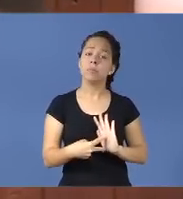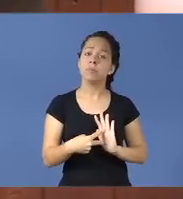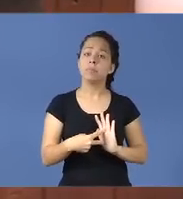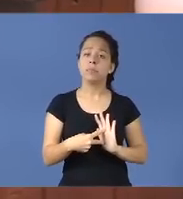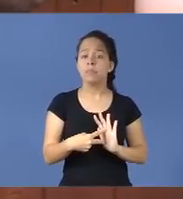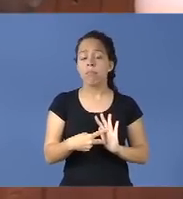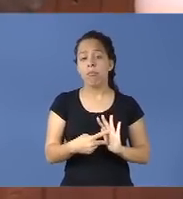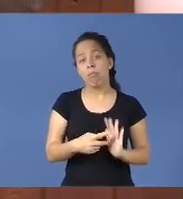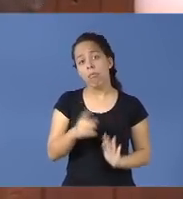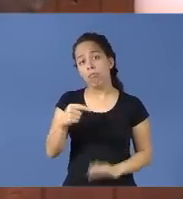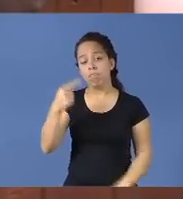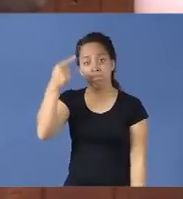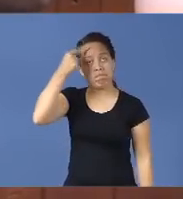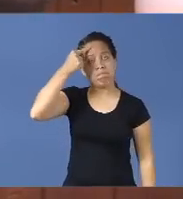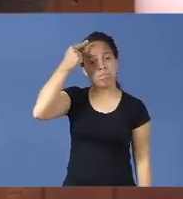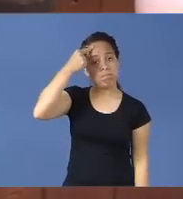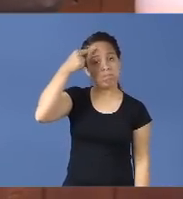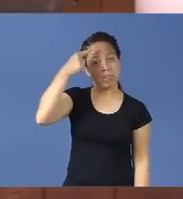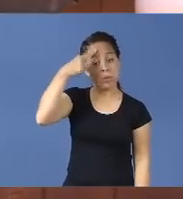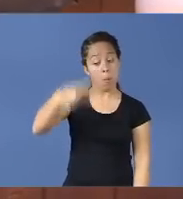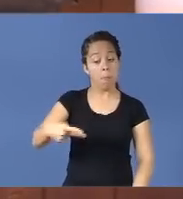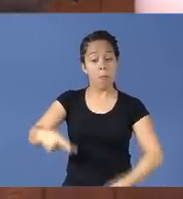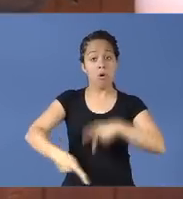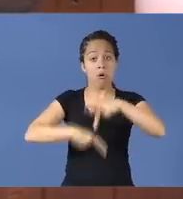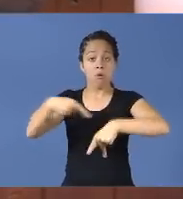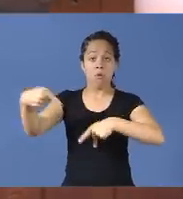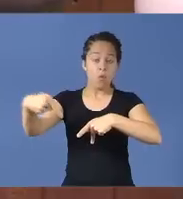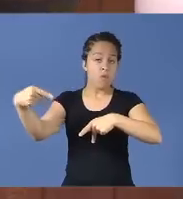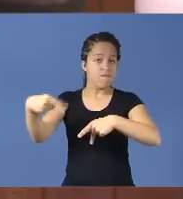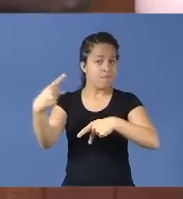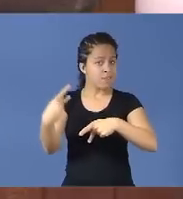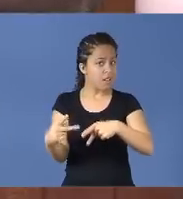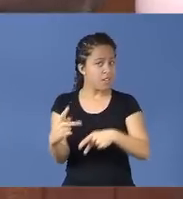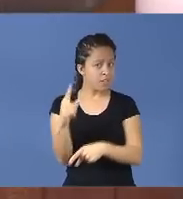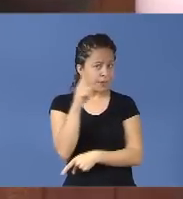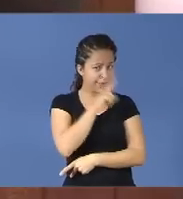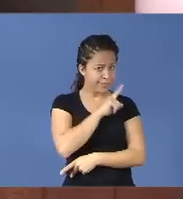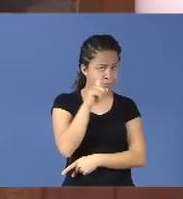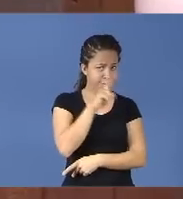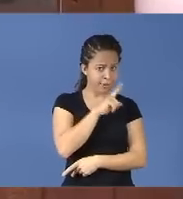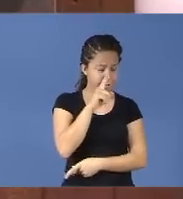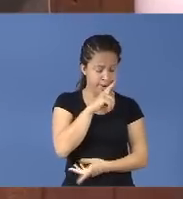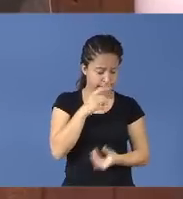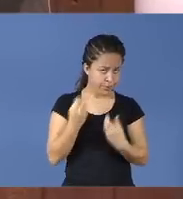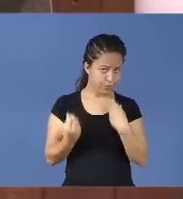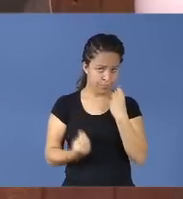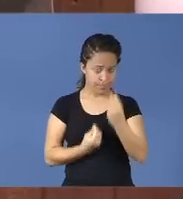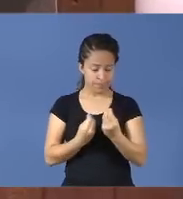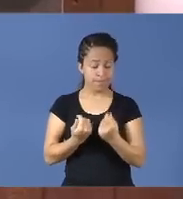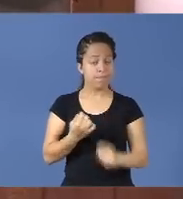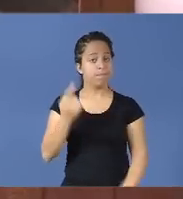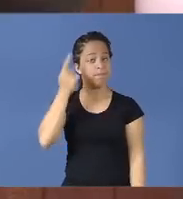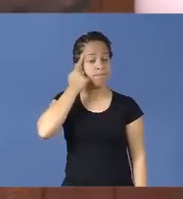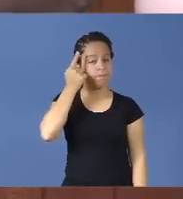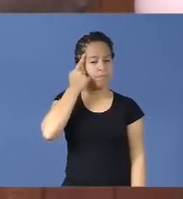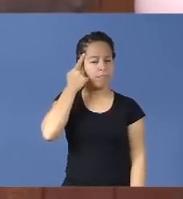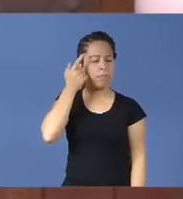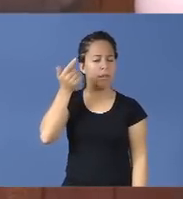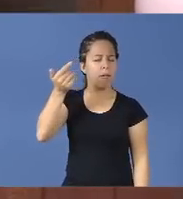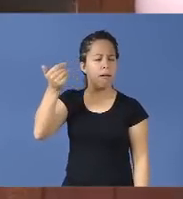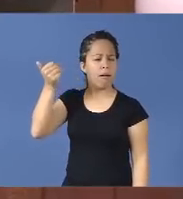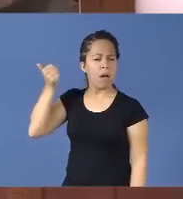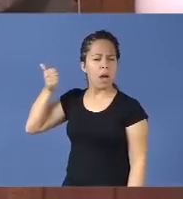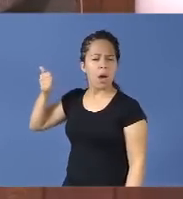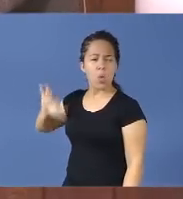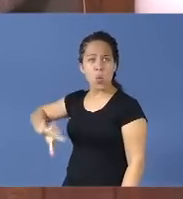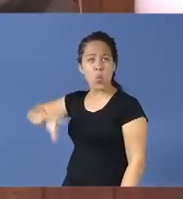considerar as falhas cometidas e entender que tudo que aconteceu de ruim